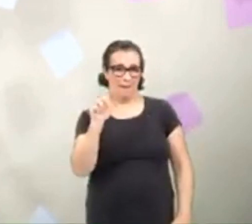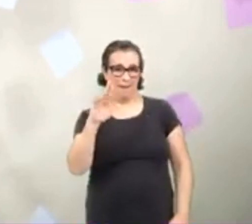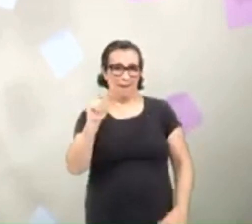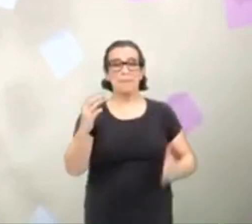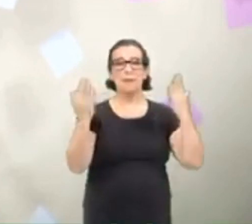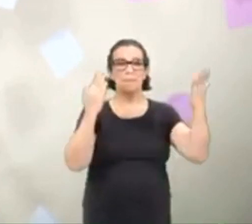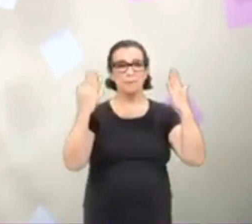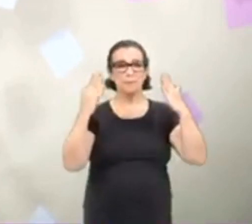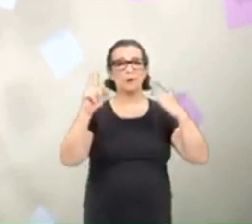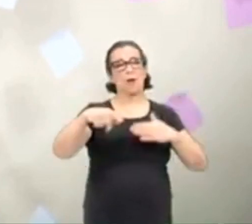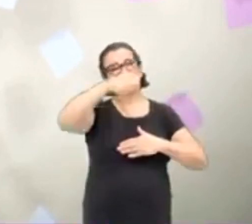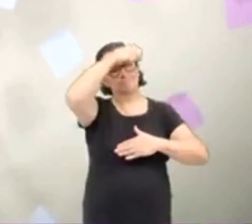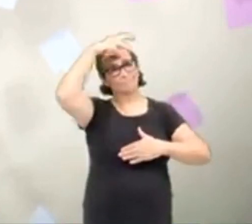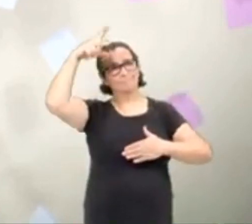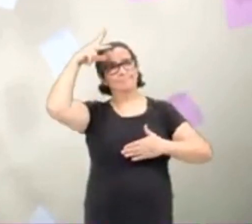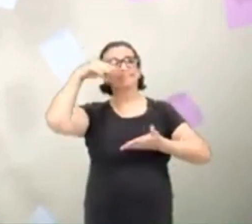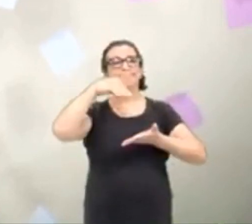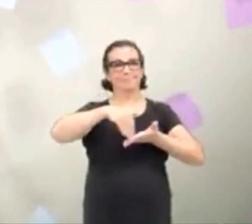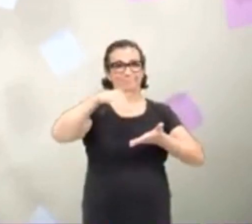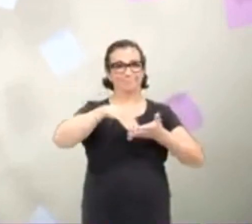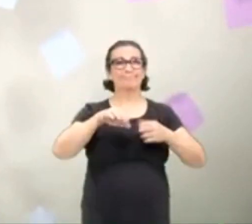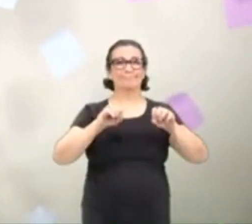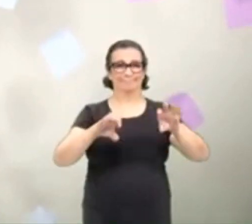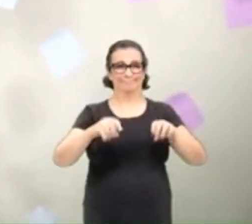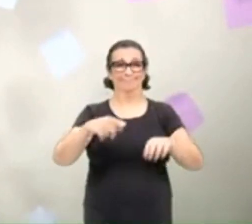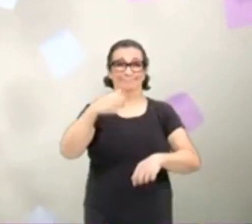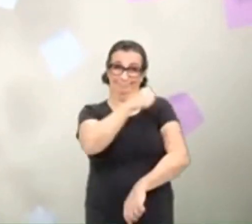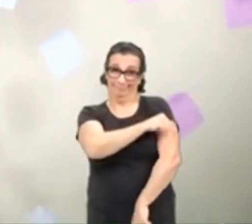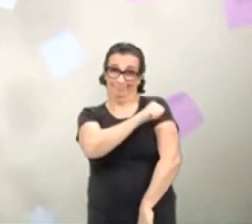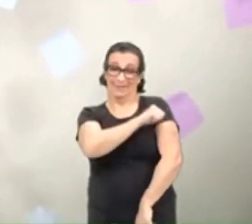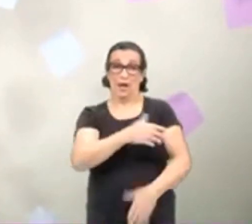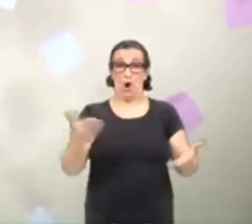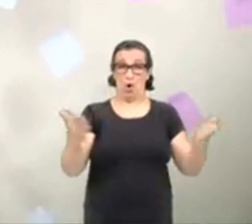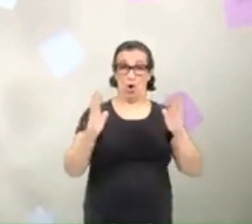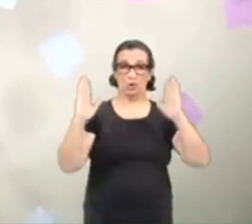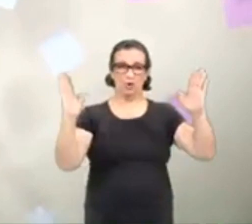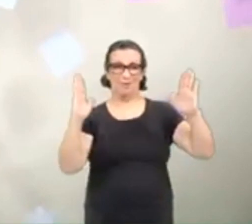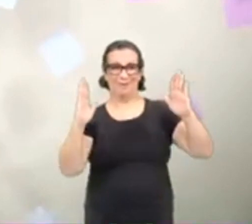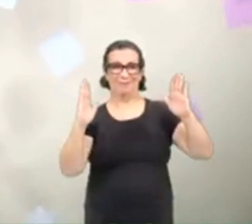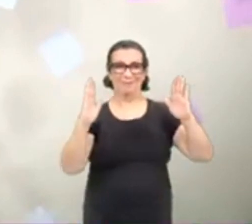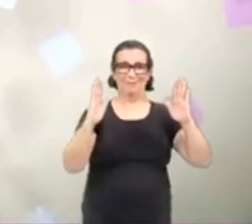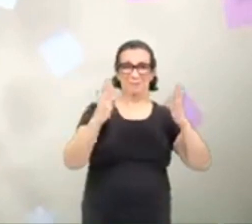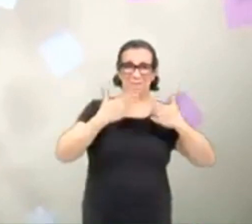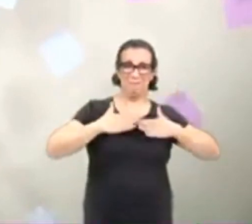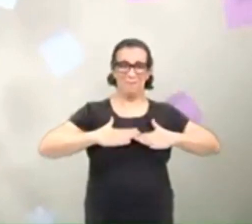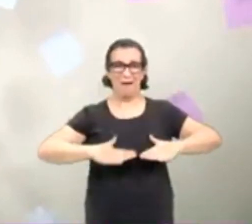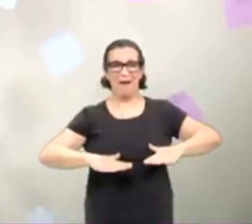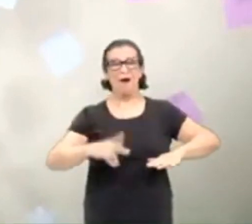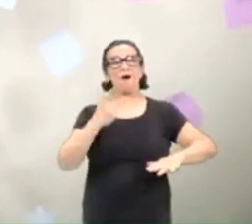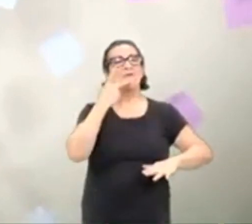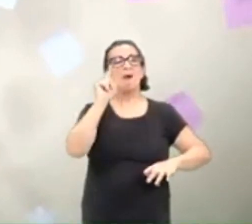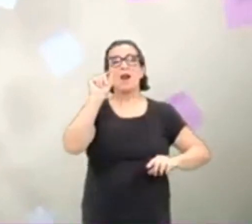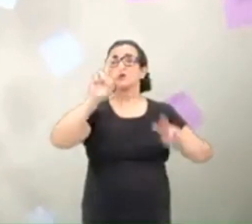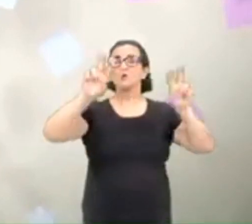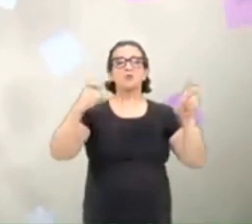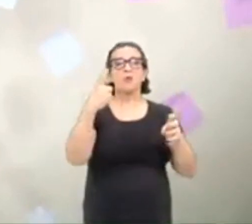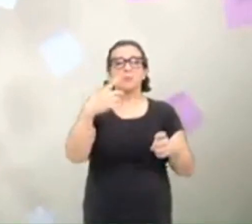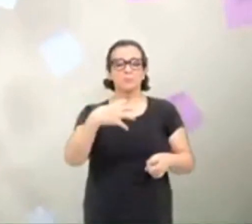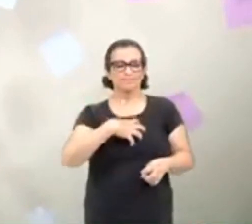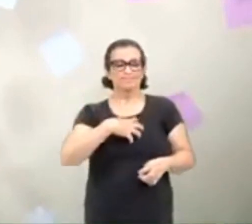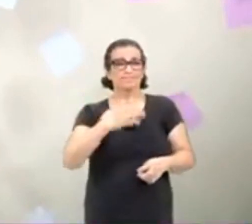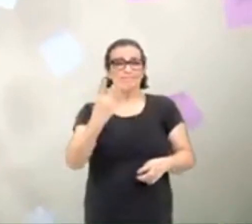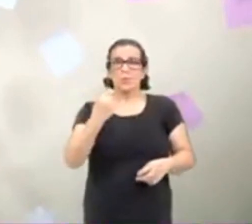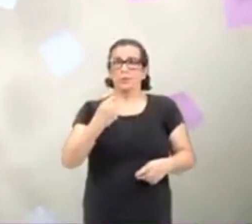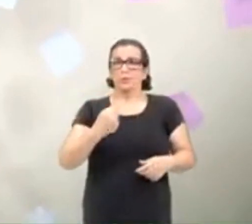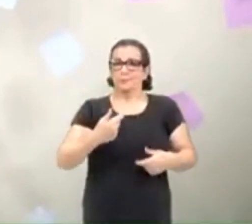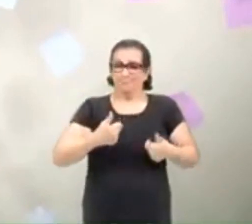psicóloga da rede Municipal de Ensino do Rio de Janeiro ventre pausa de hoje a gente vai falar de um estava sentindo muito presente na vida de todos